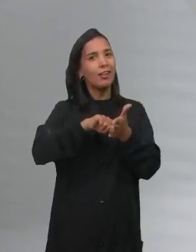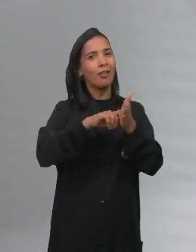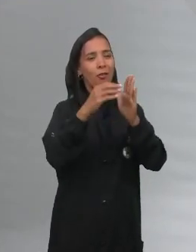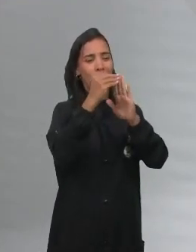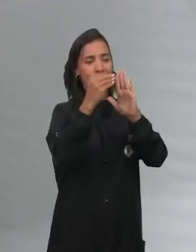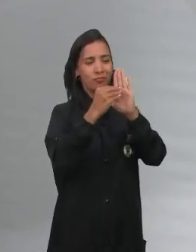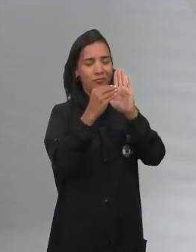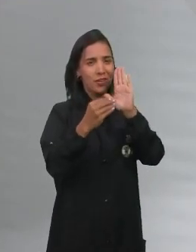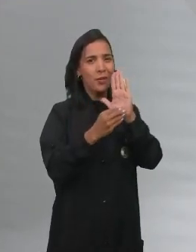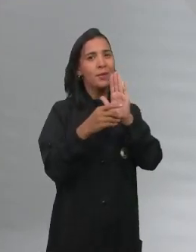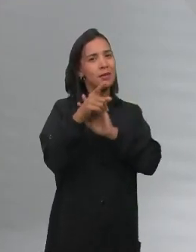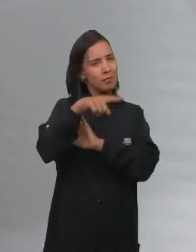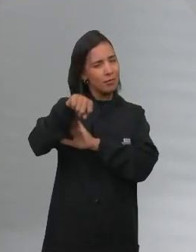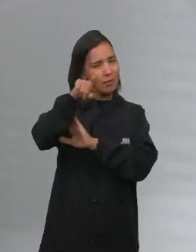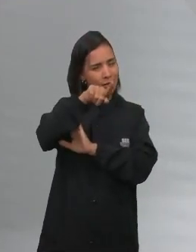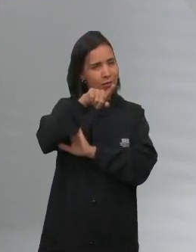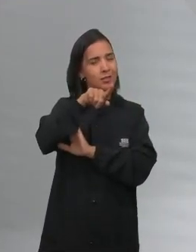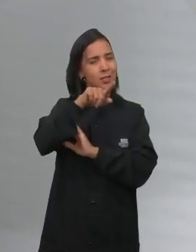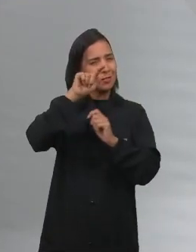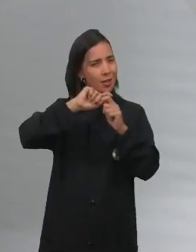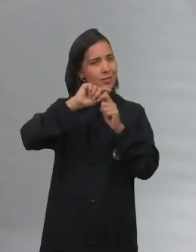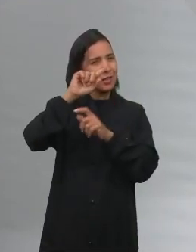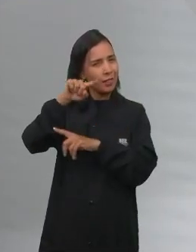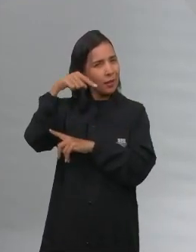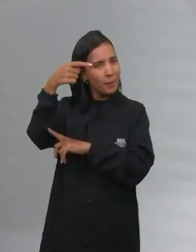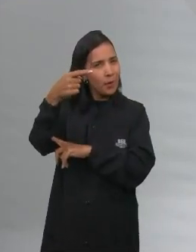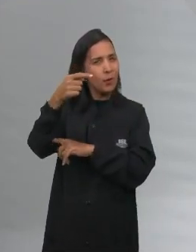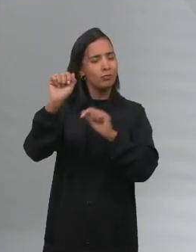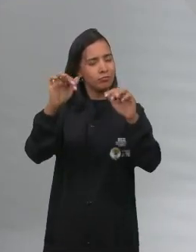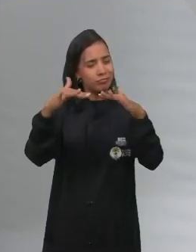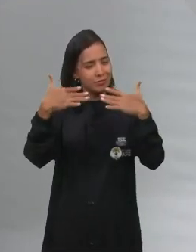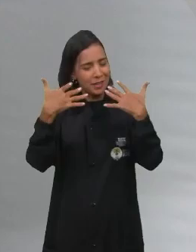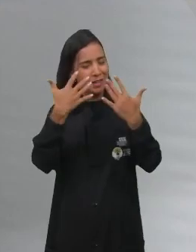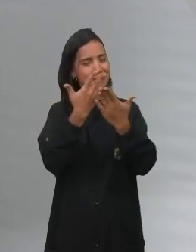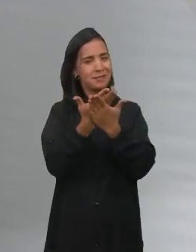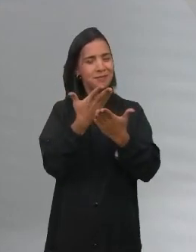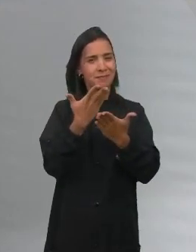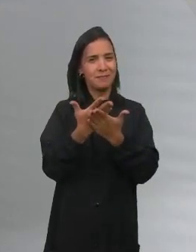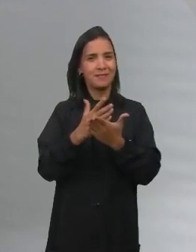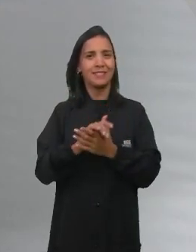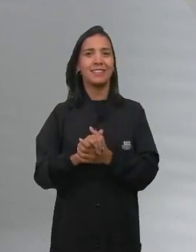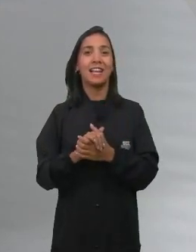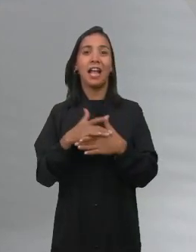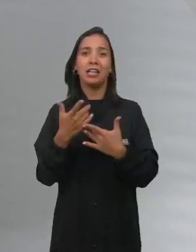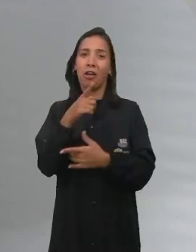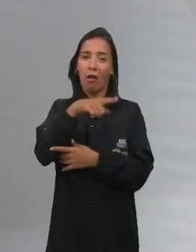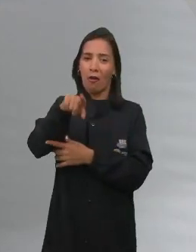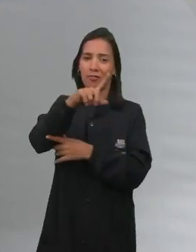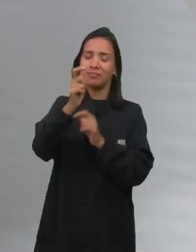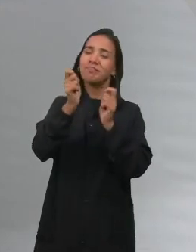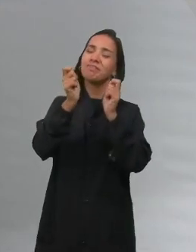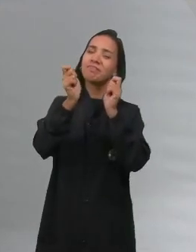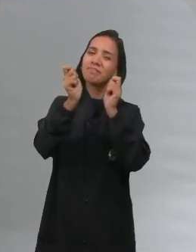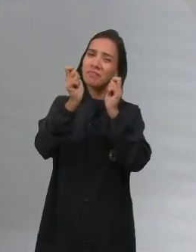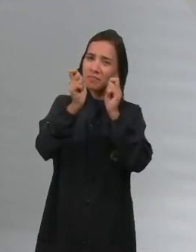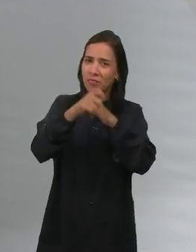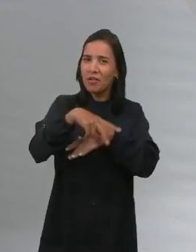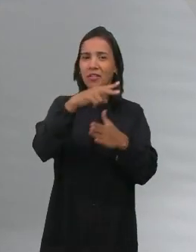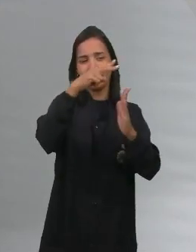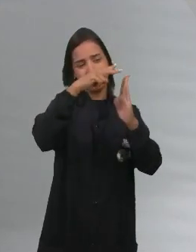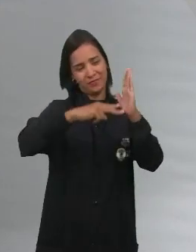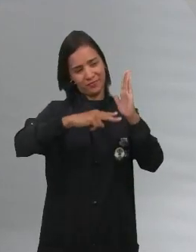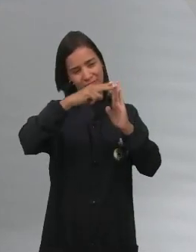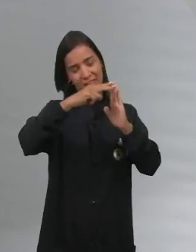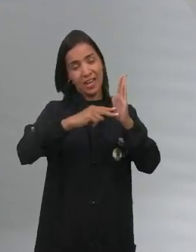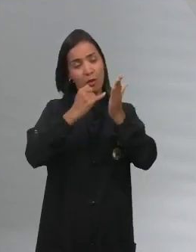ficar fazendo coisa que não é para fazer? Presta atenção na aula, menino. Então, você pode ler o livro de Iniciação à